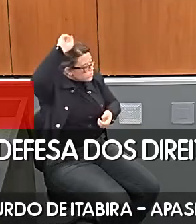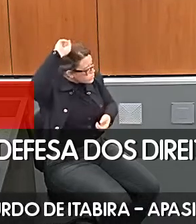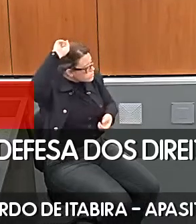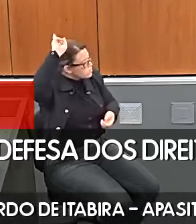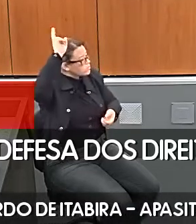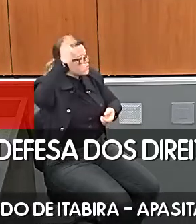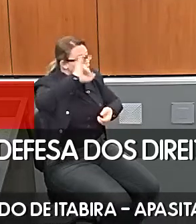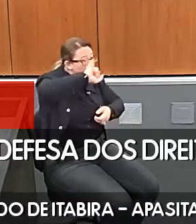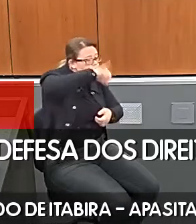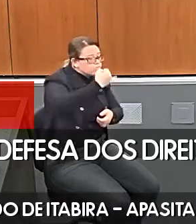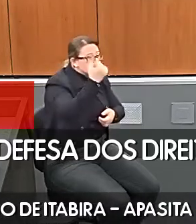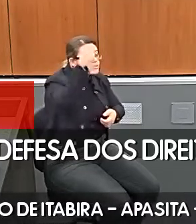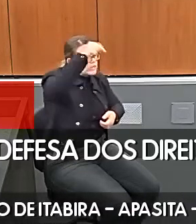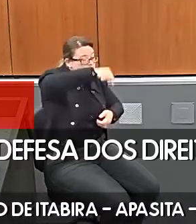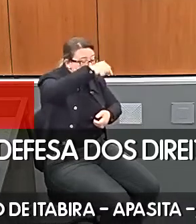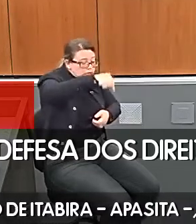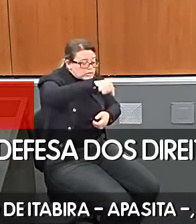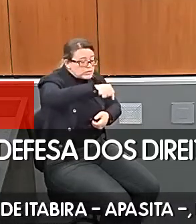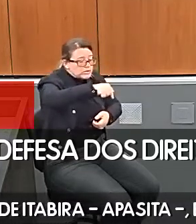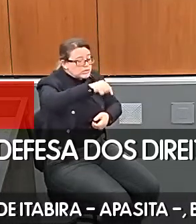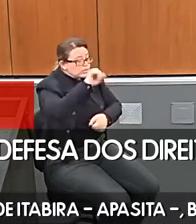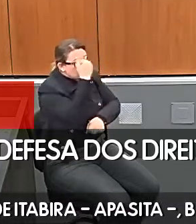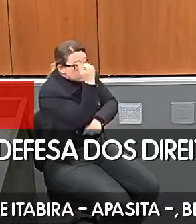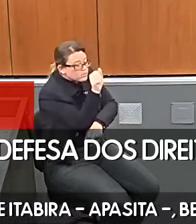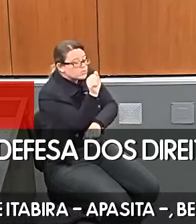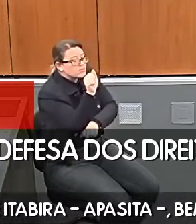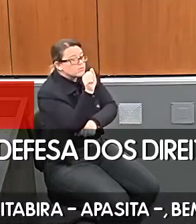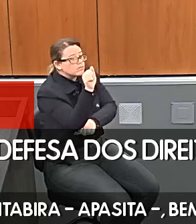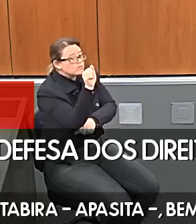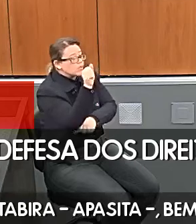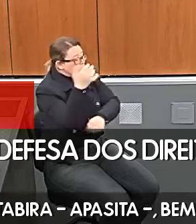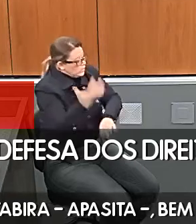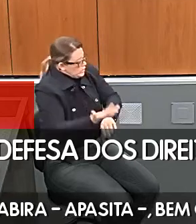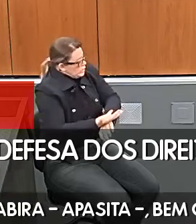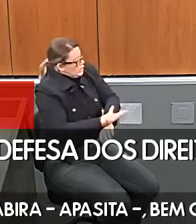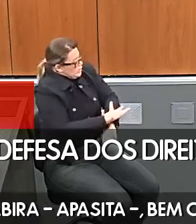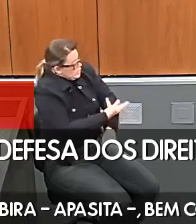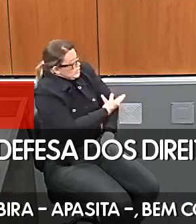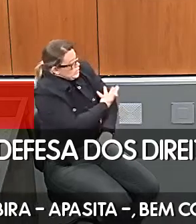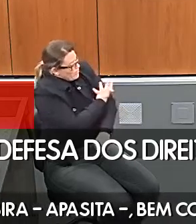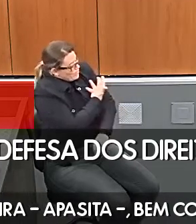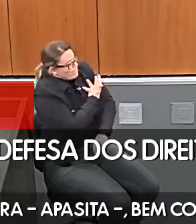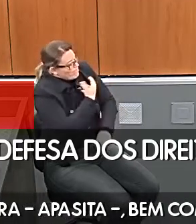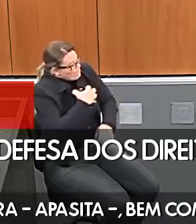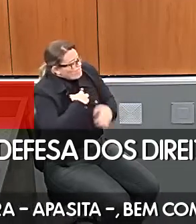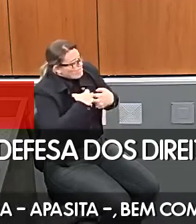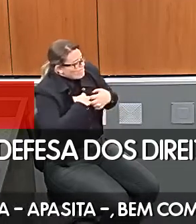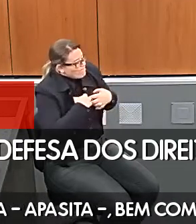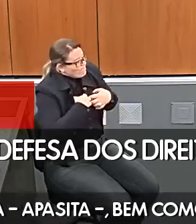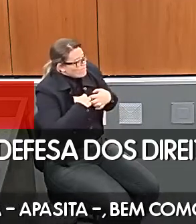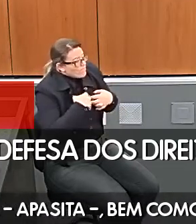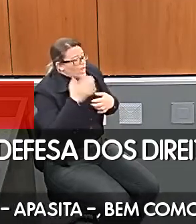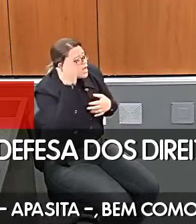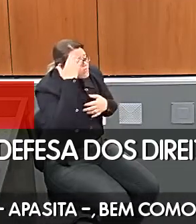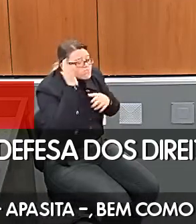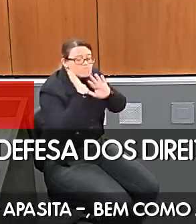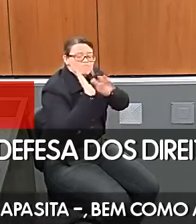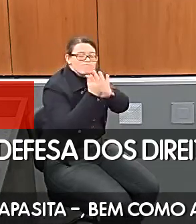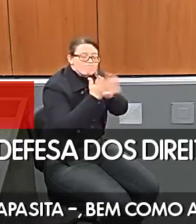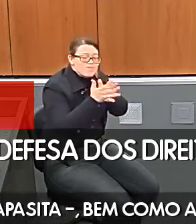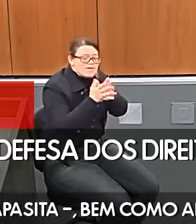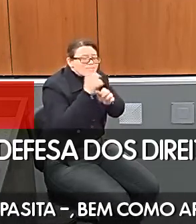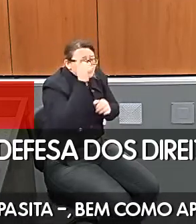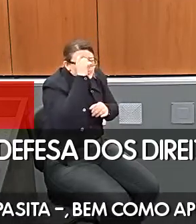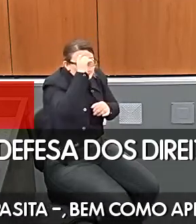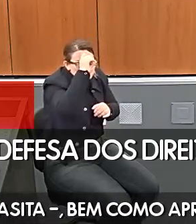grande para a gente, da associação. Né? Eu até me emociono, porque com os meninos eu aprendi muito. Eu não sei Libras, eu tenho dificuldade de